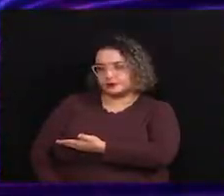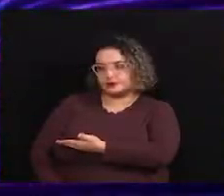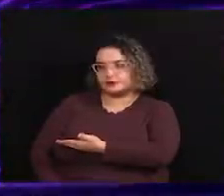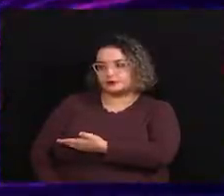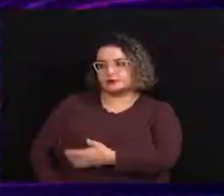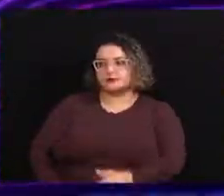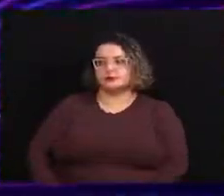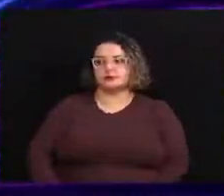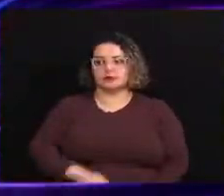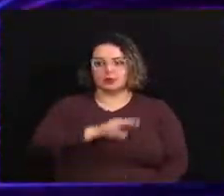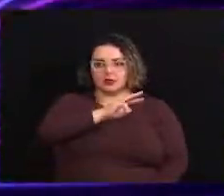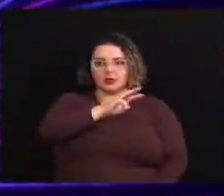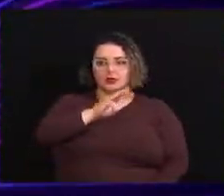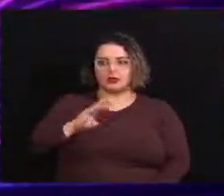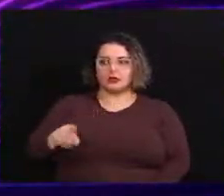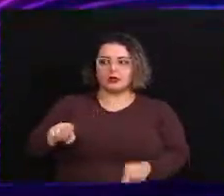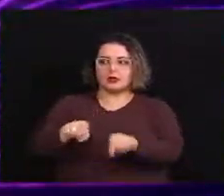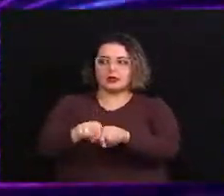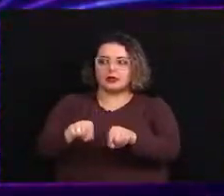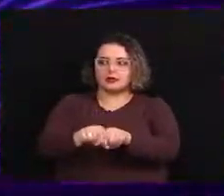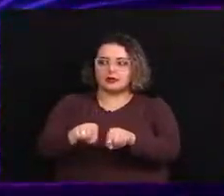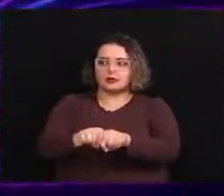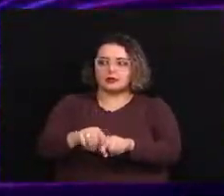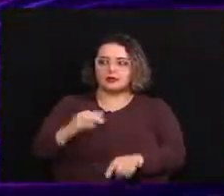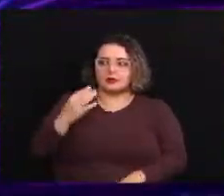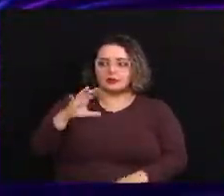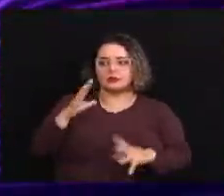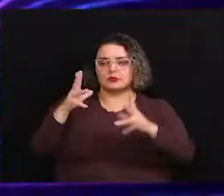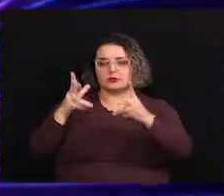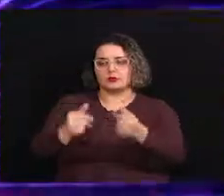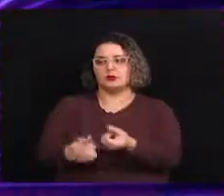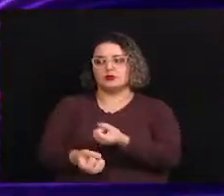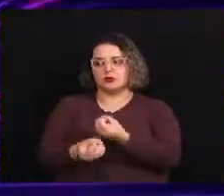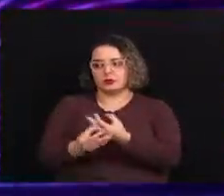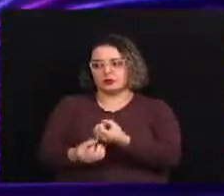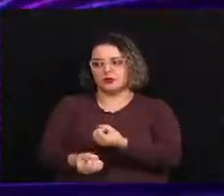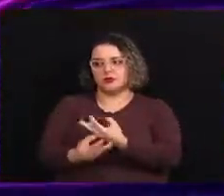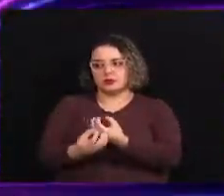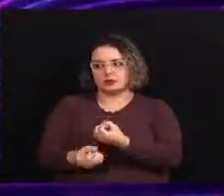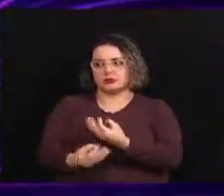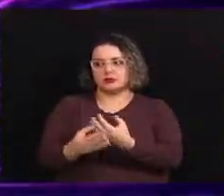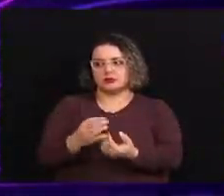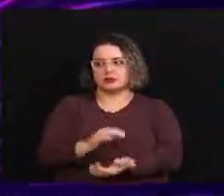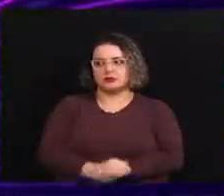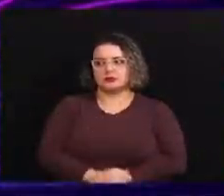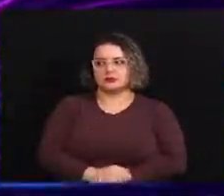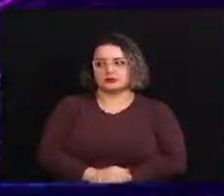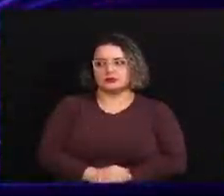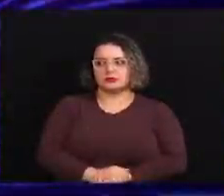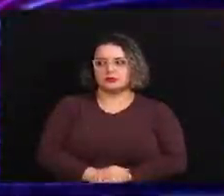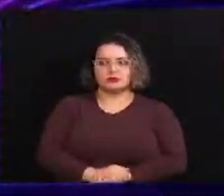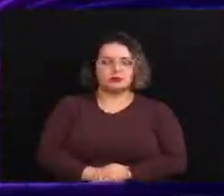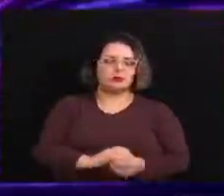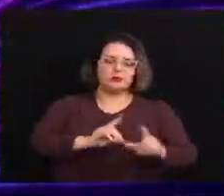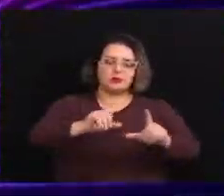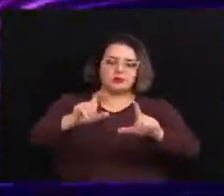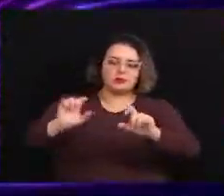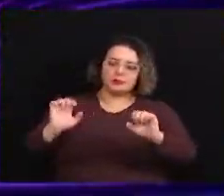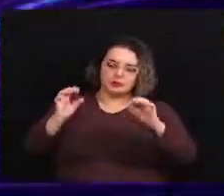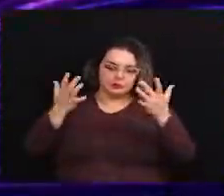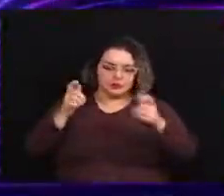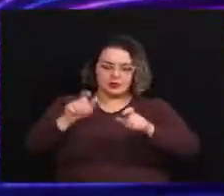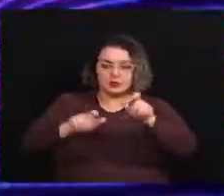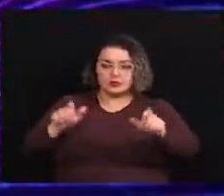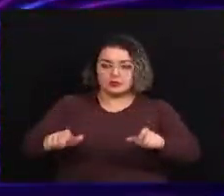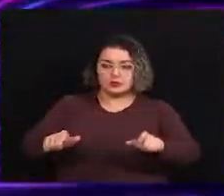site aqui, eu também vou estar colocando todas essas informações de fotografia de evento